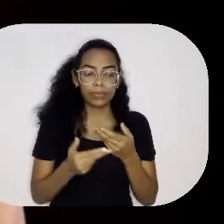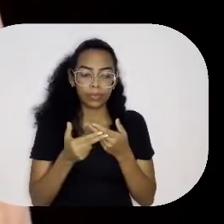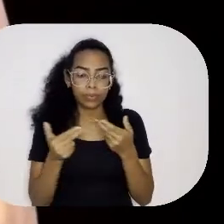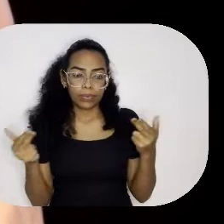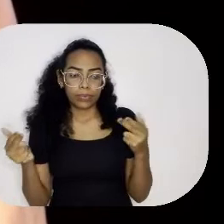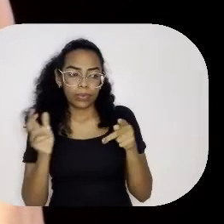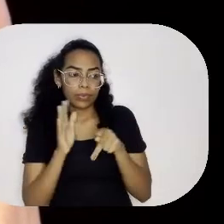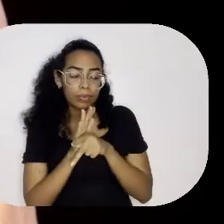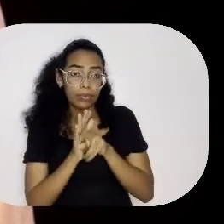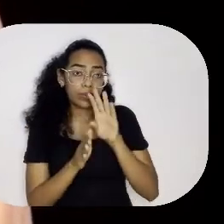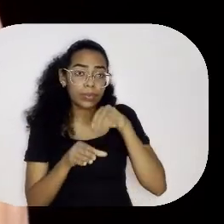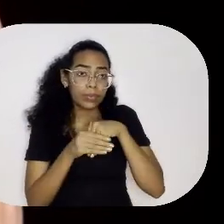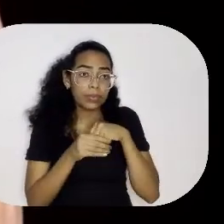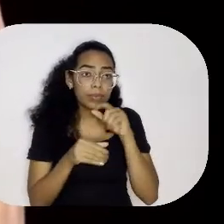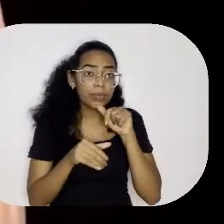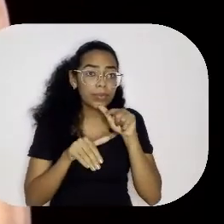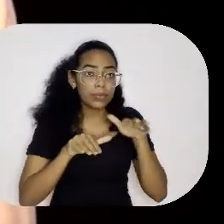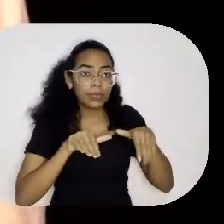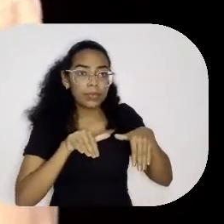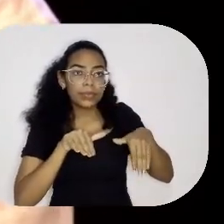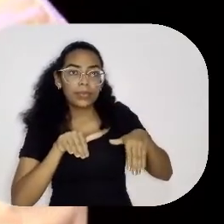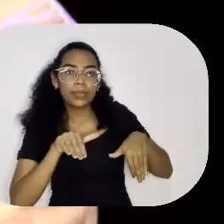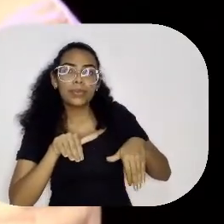gostar das coisas do mar.